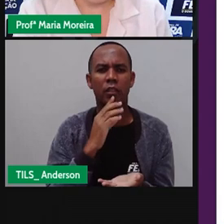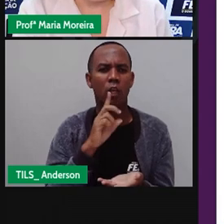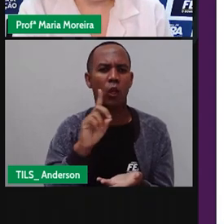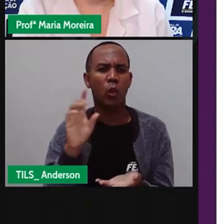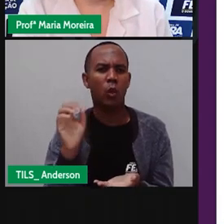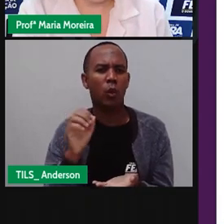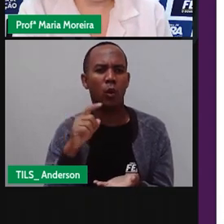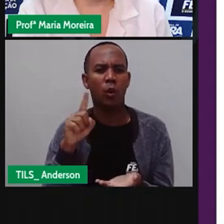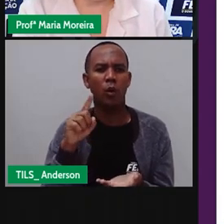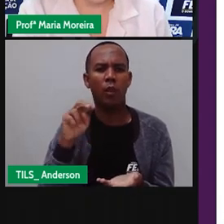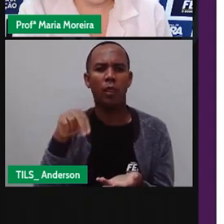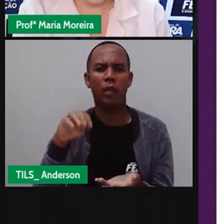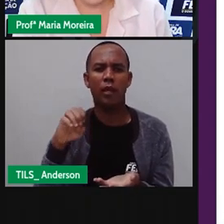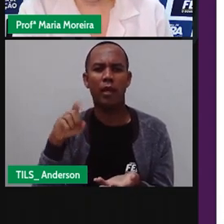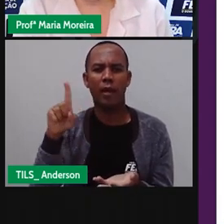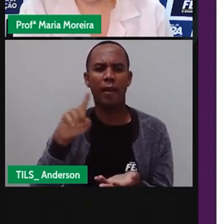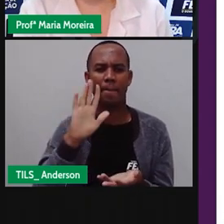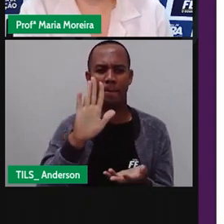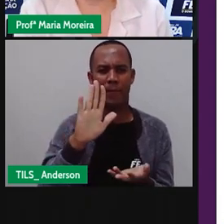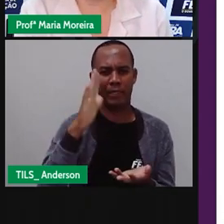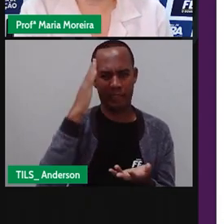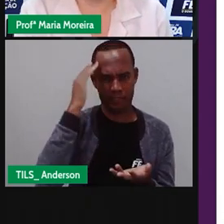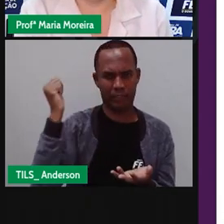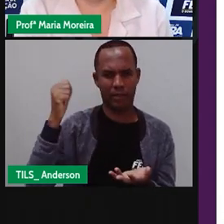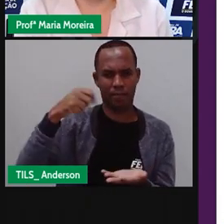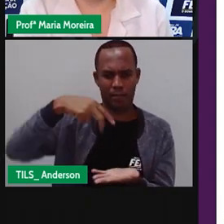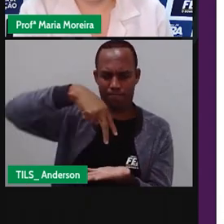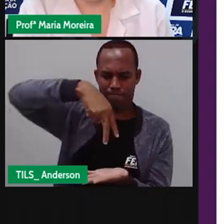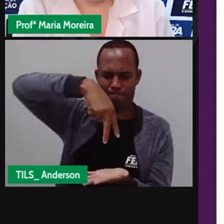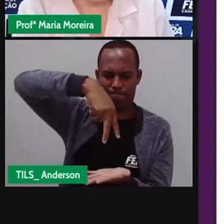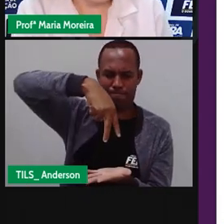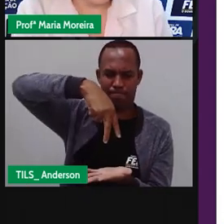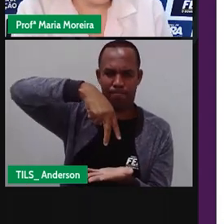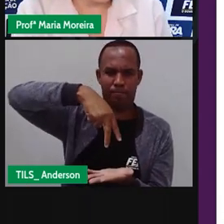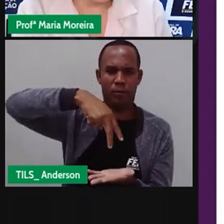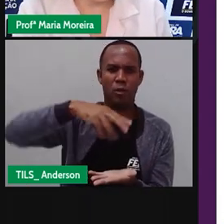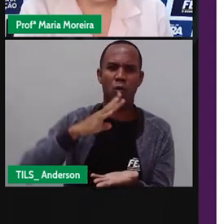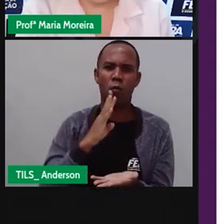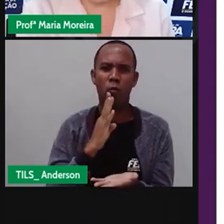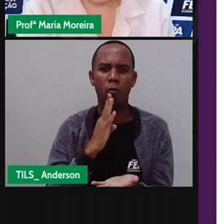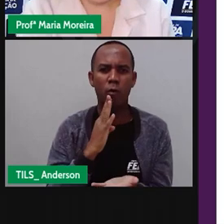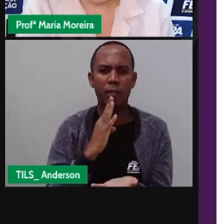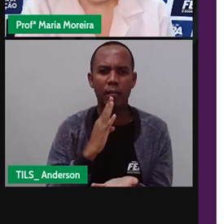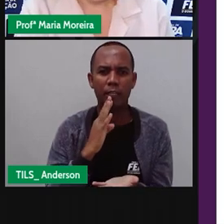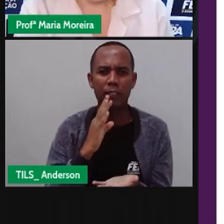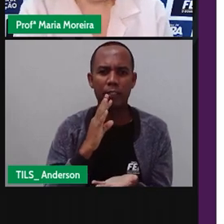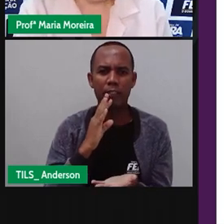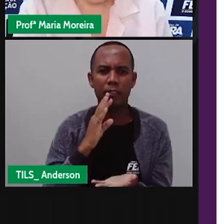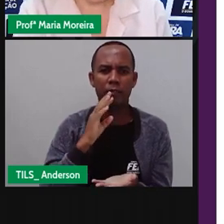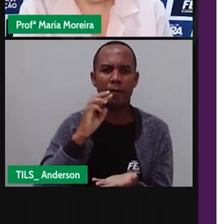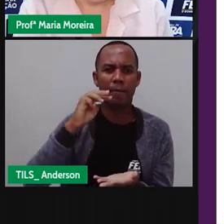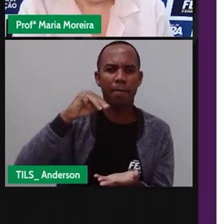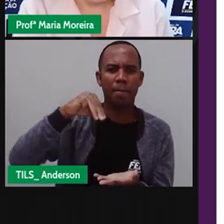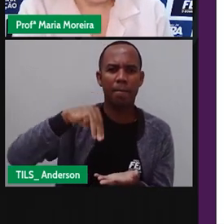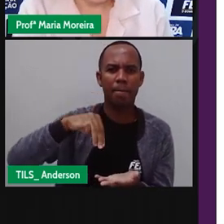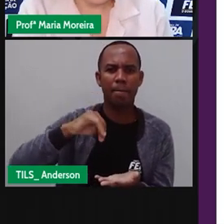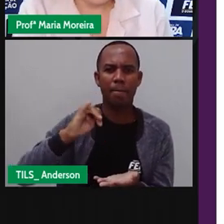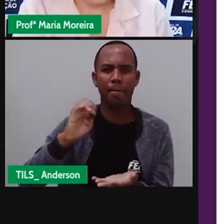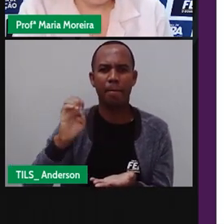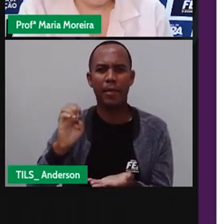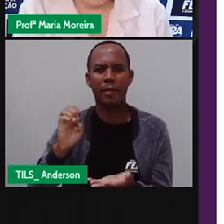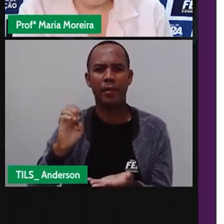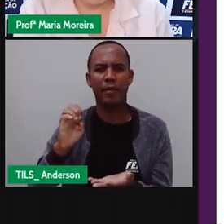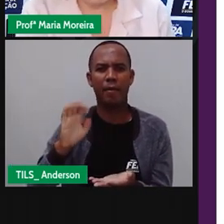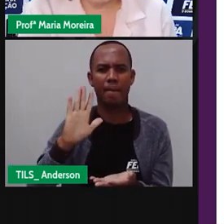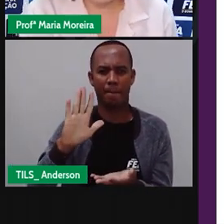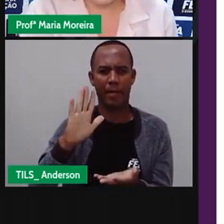nem ré, mas sabe ficar na ponta do pé. Não conhece nem mi, nem fá, mas